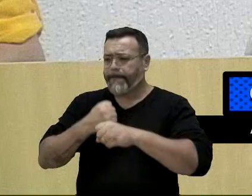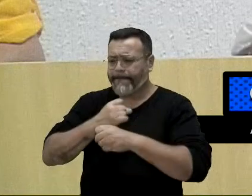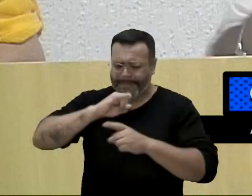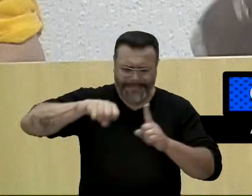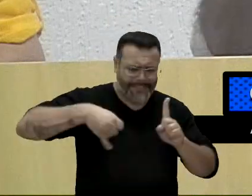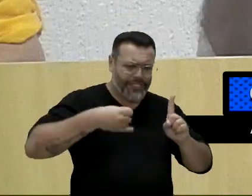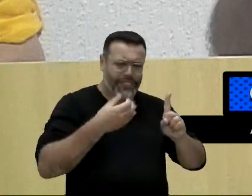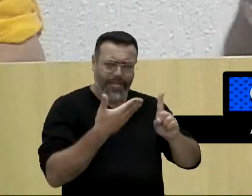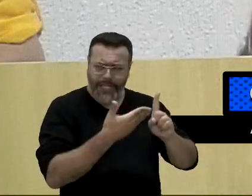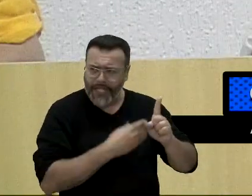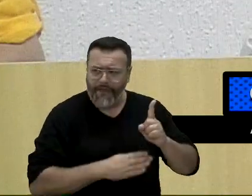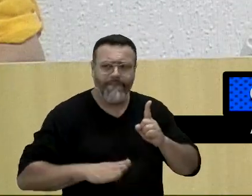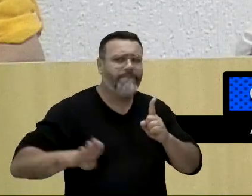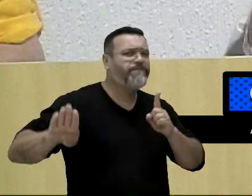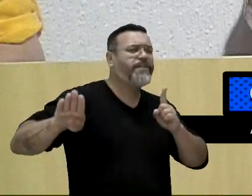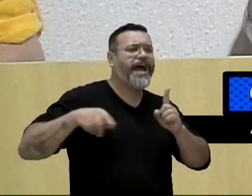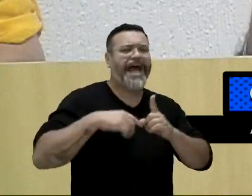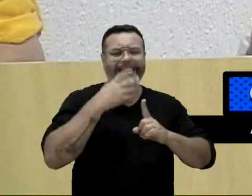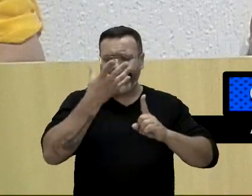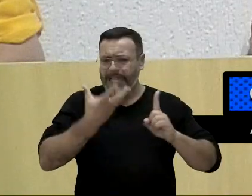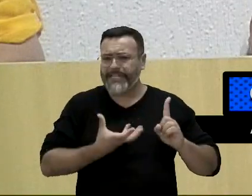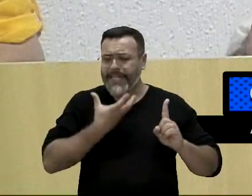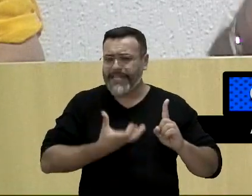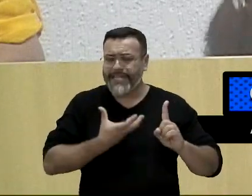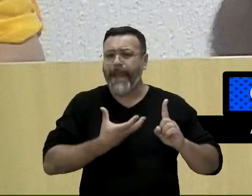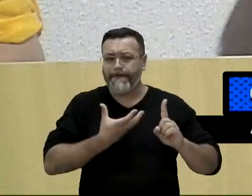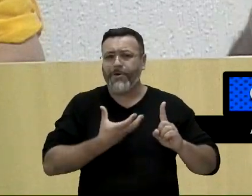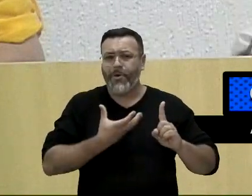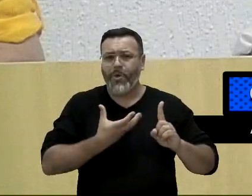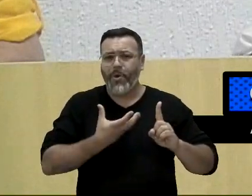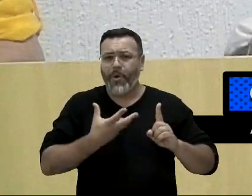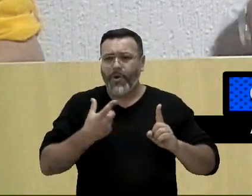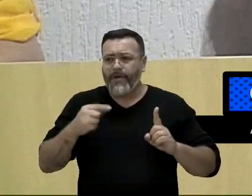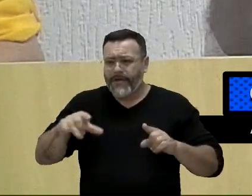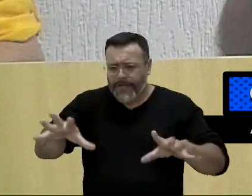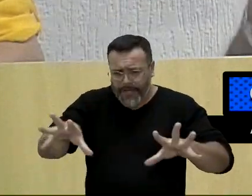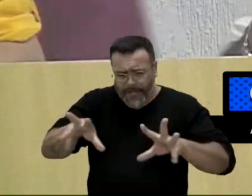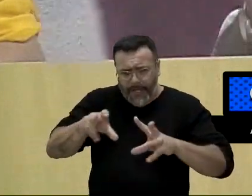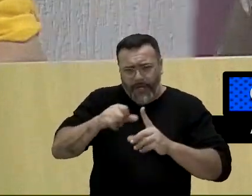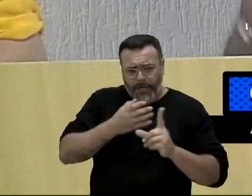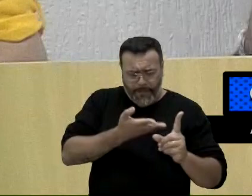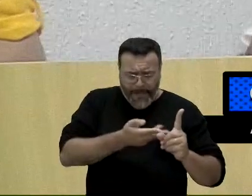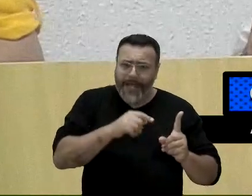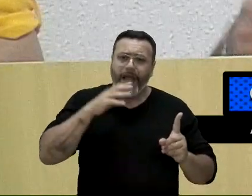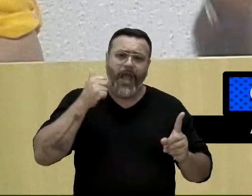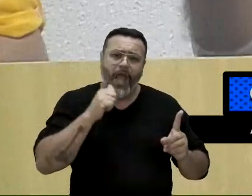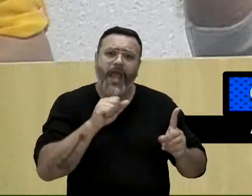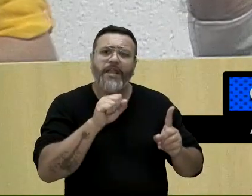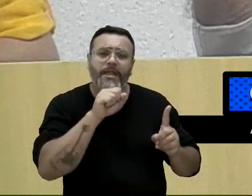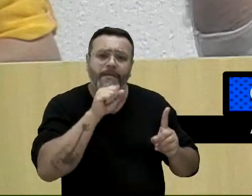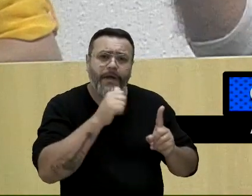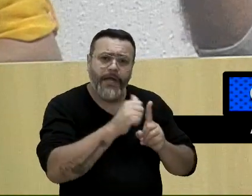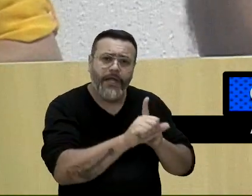dezembro, abrace essas mães, cuidando com políticas públicas